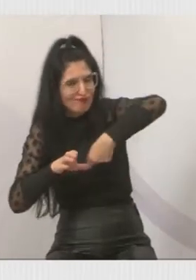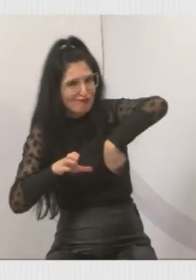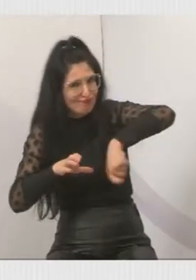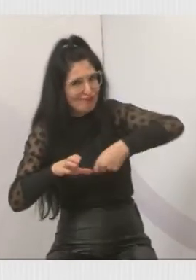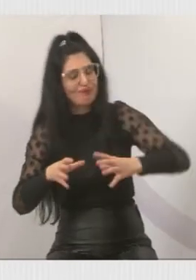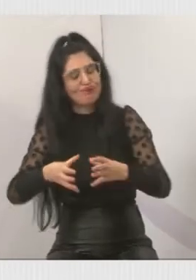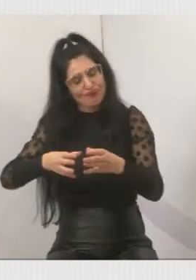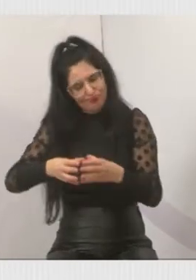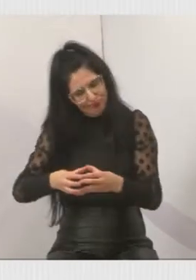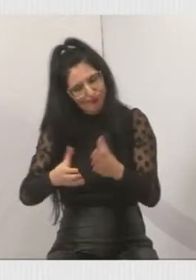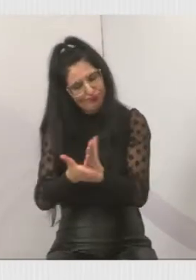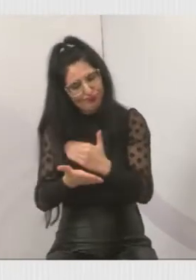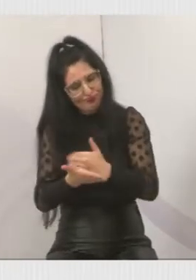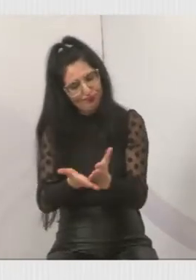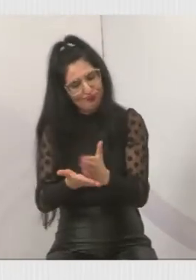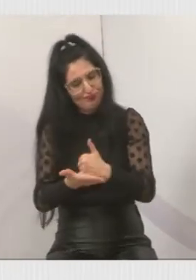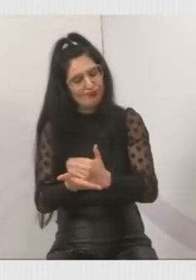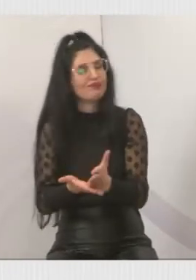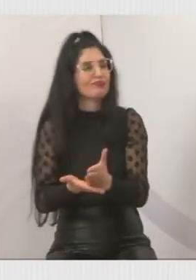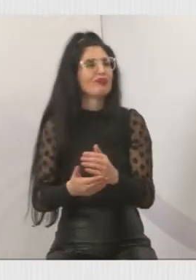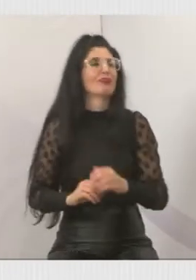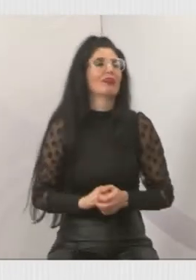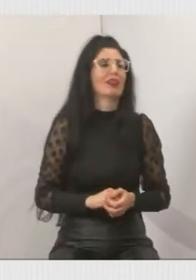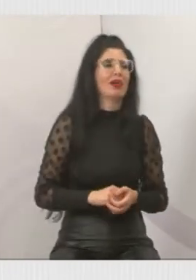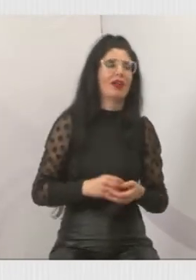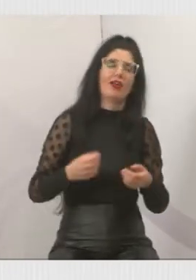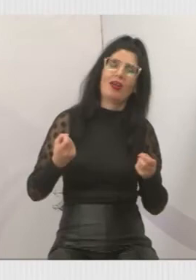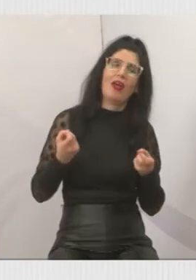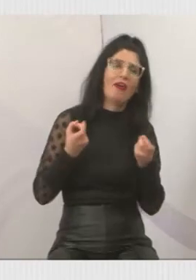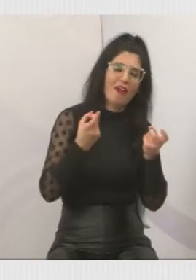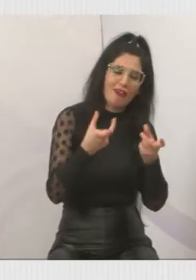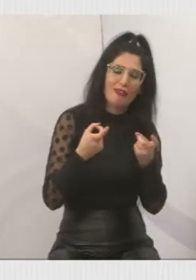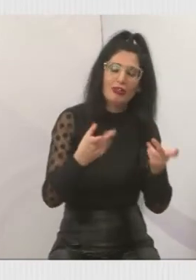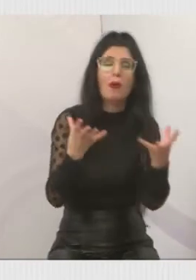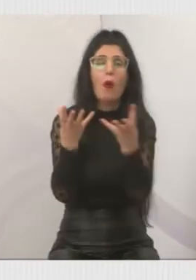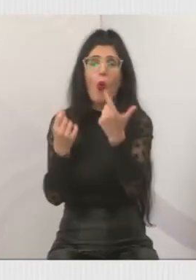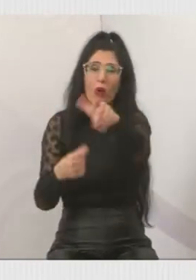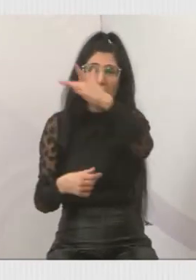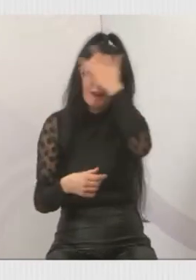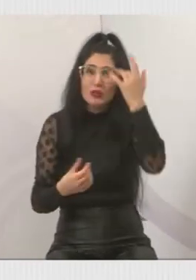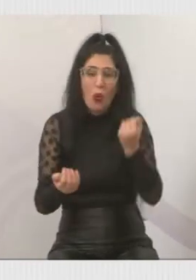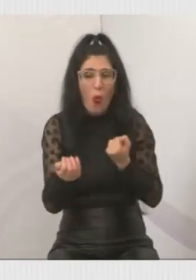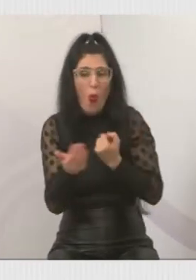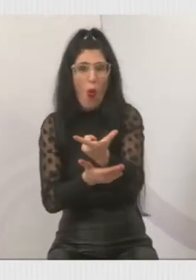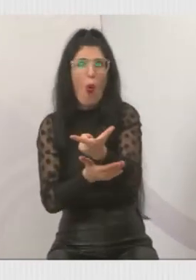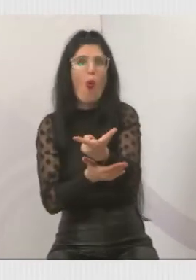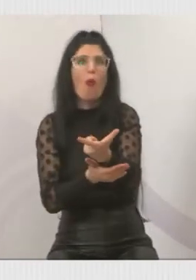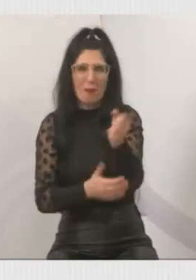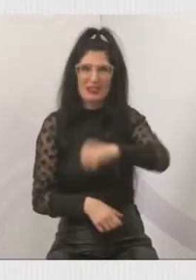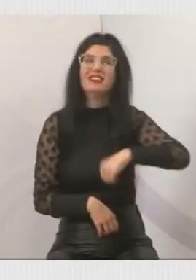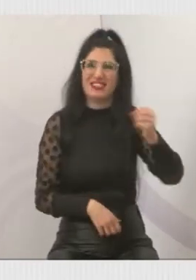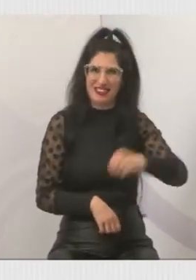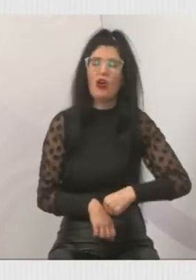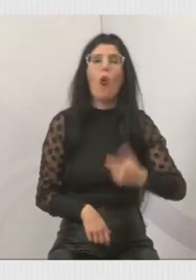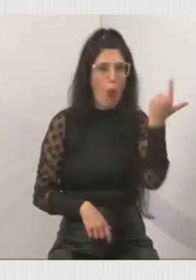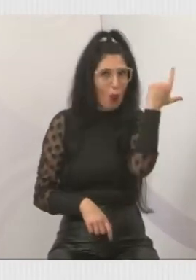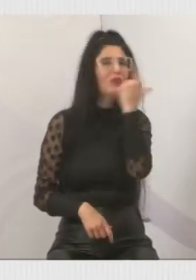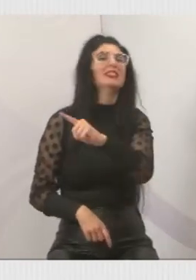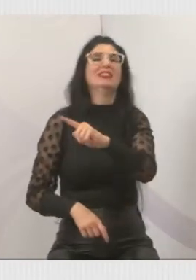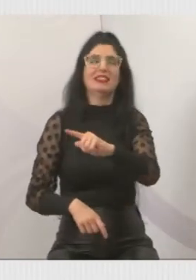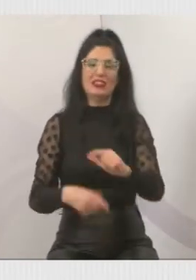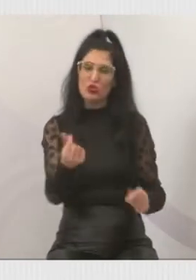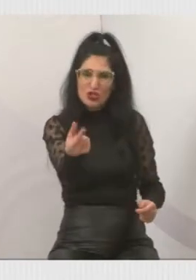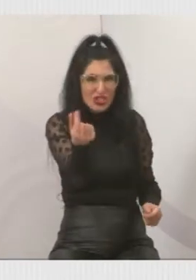e ver as pessoas gostando do resultado. Eu tive muito retorno financeiro e